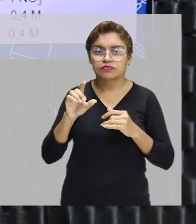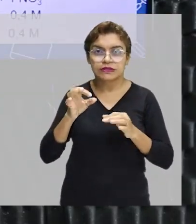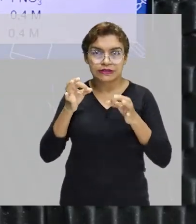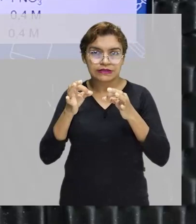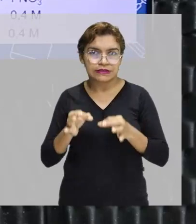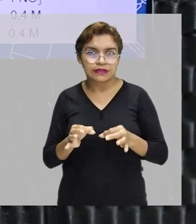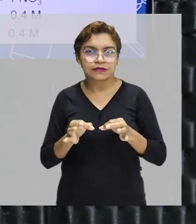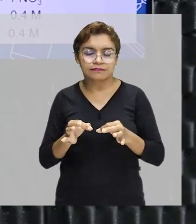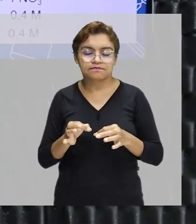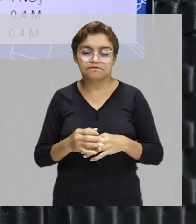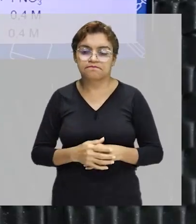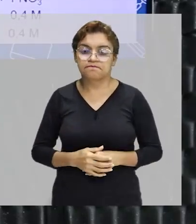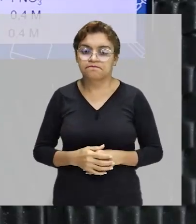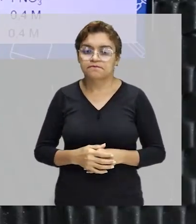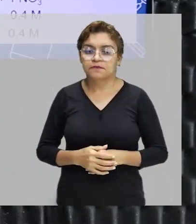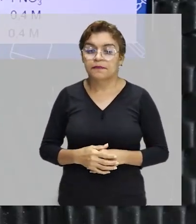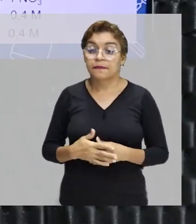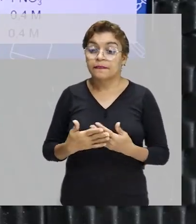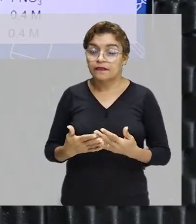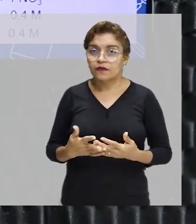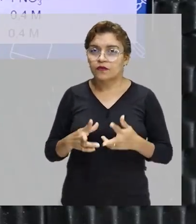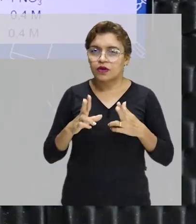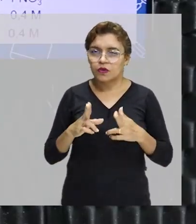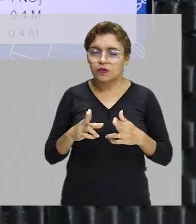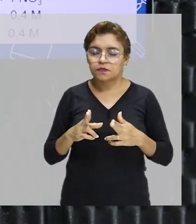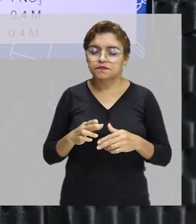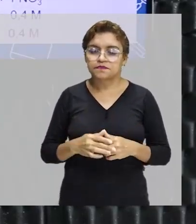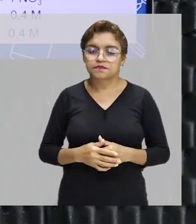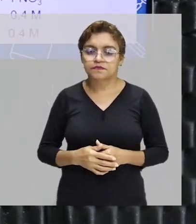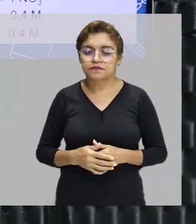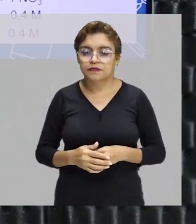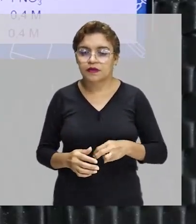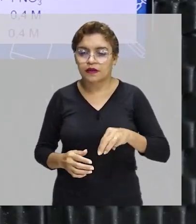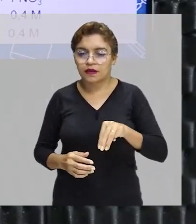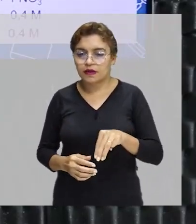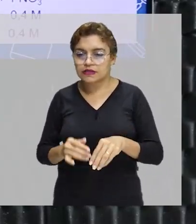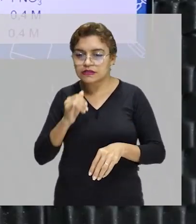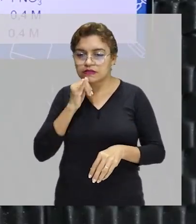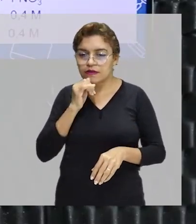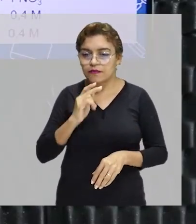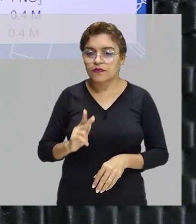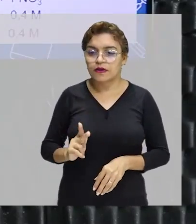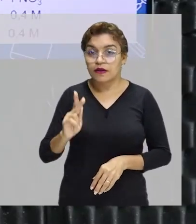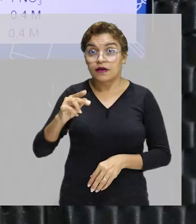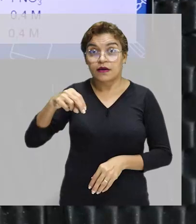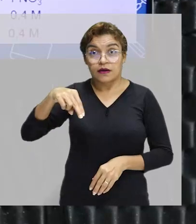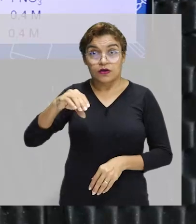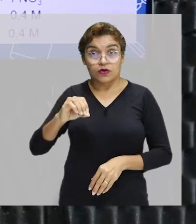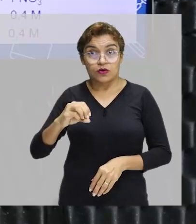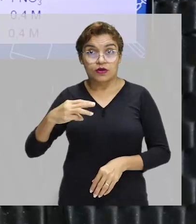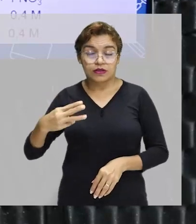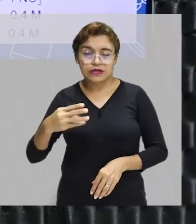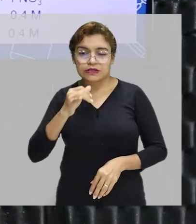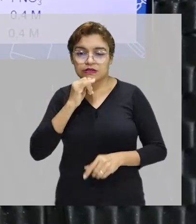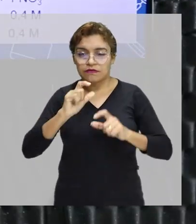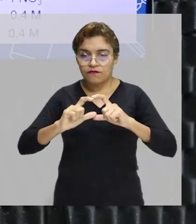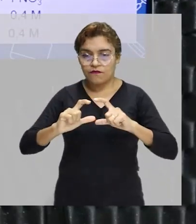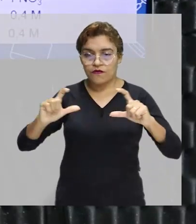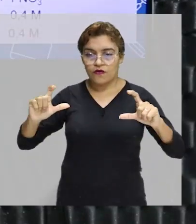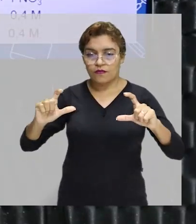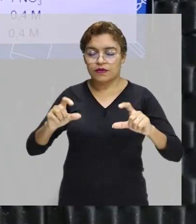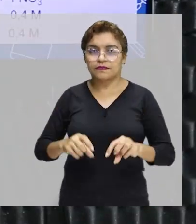errar. Então, o mesmo raciocínio agora para o nitrato de potássio. Vou pegar a fórmula da